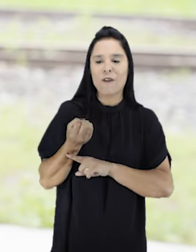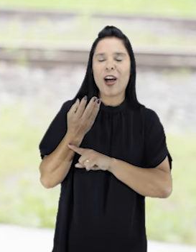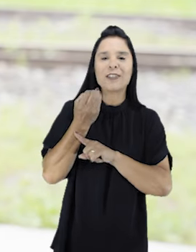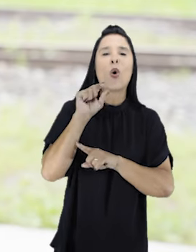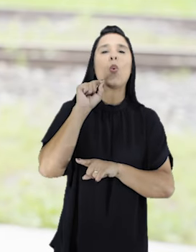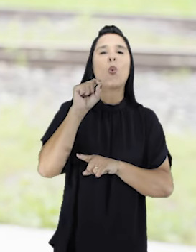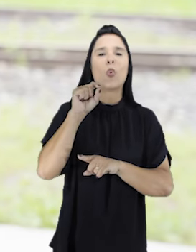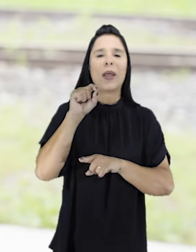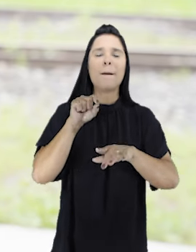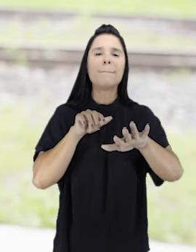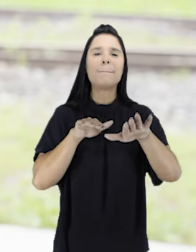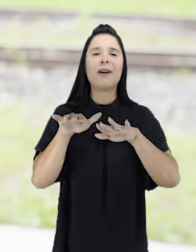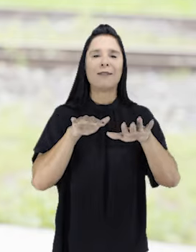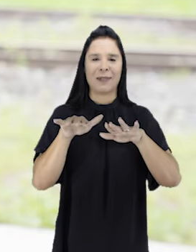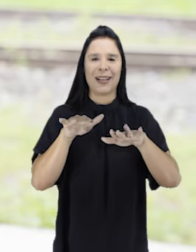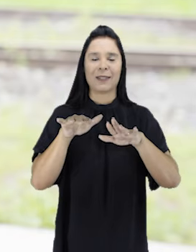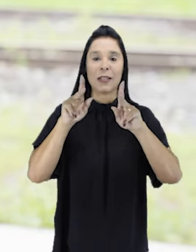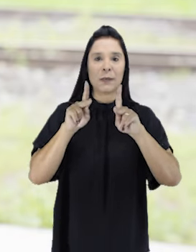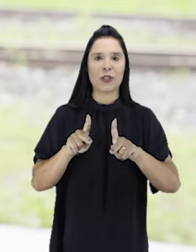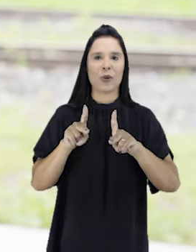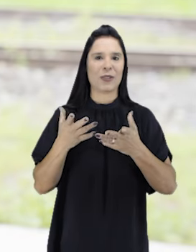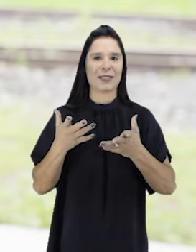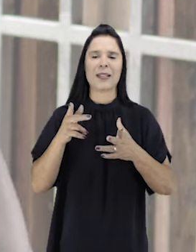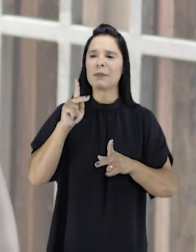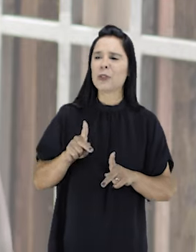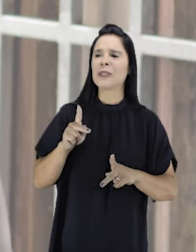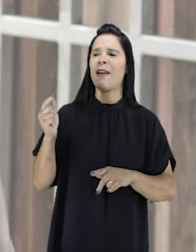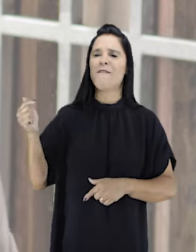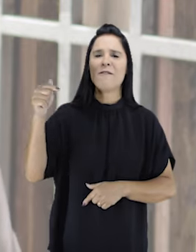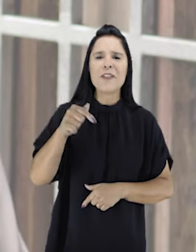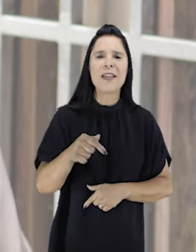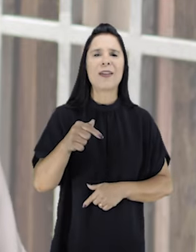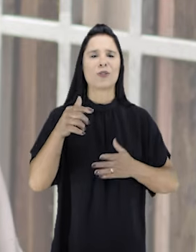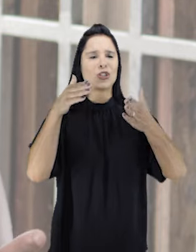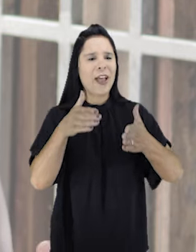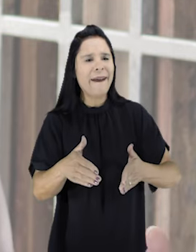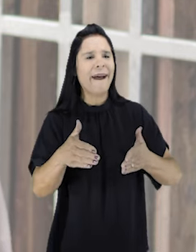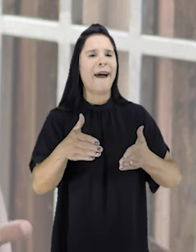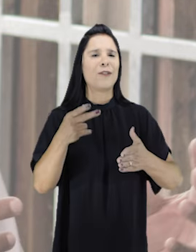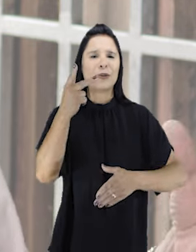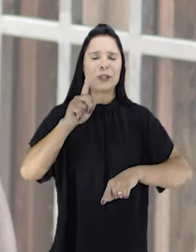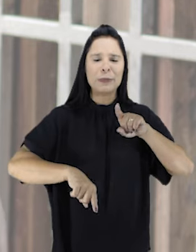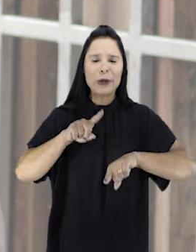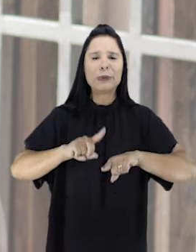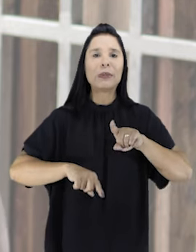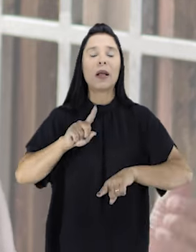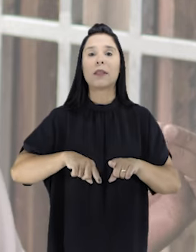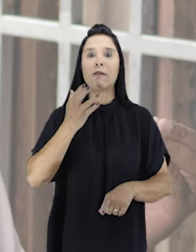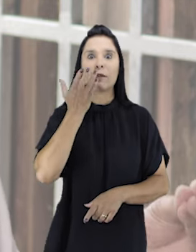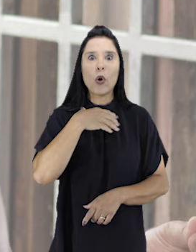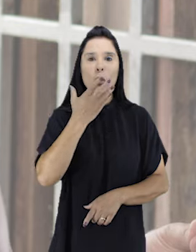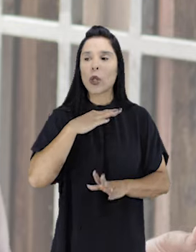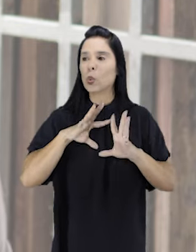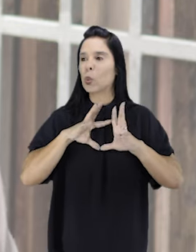nessas viagens era justamente o movimento das pessoas, dessas pessoas que vinham, que passavam, que chegavam com os seus produtos,